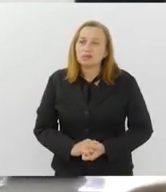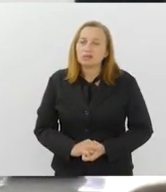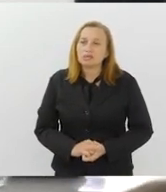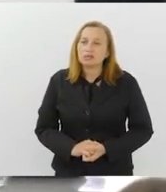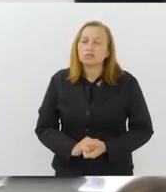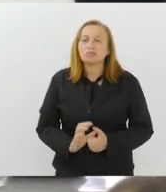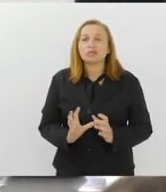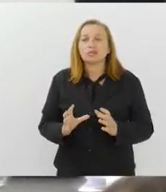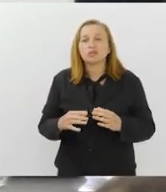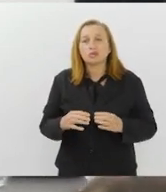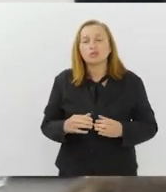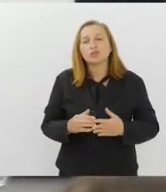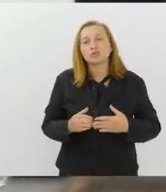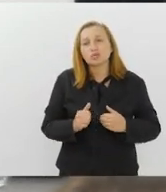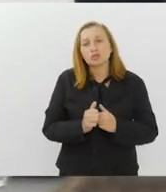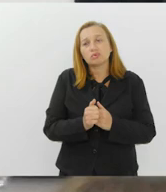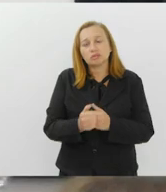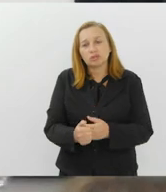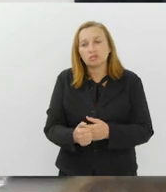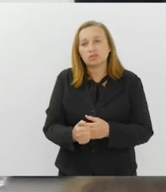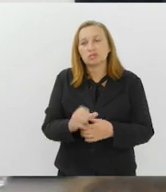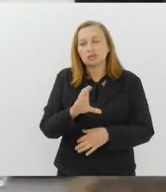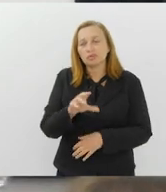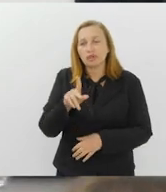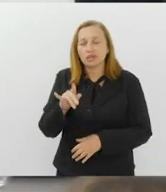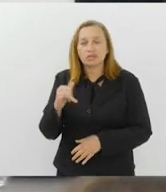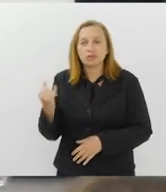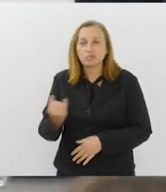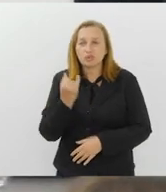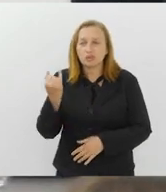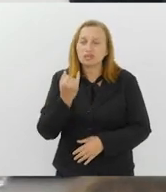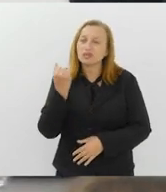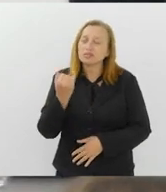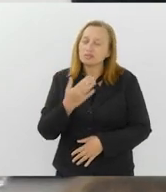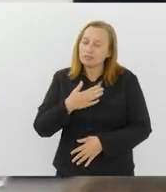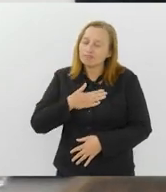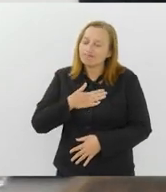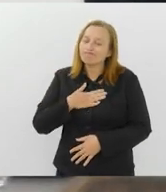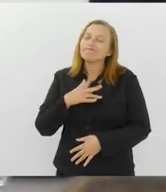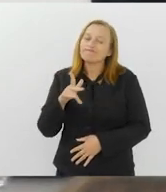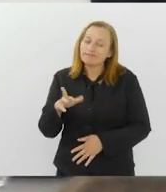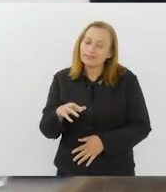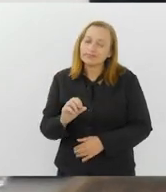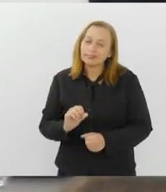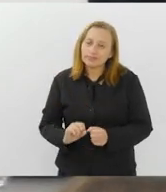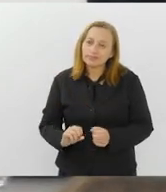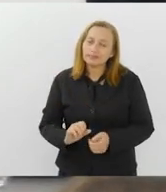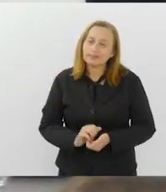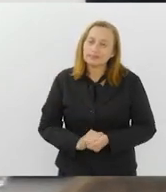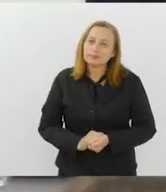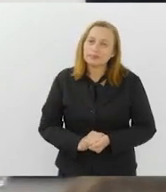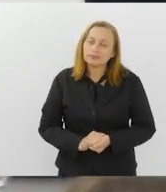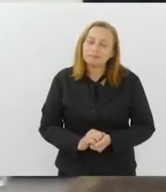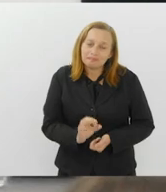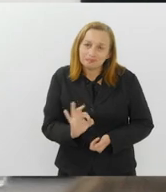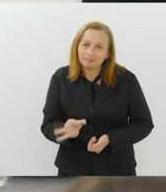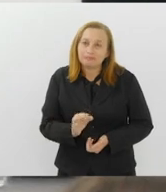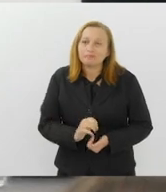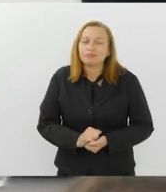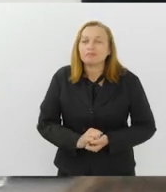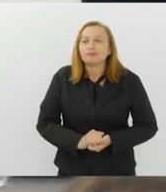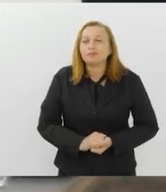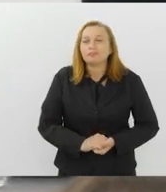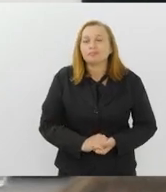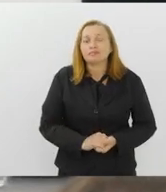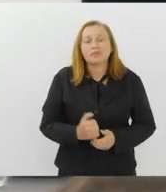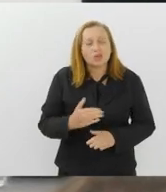pela condução dessa CPI tão importante, que para mim faz uma grande diferença, para a minha pessoa, pode ter certeza.